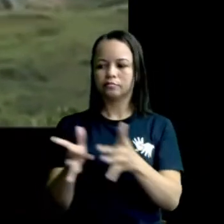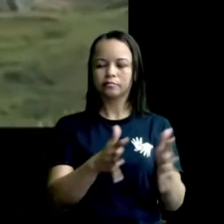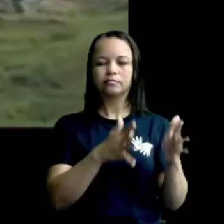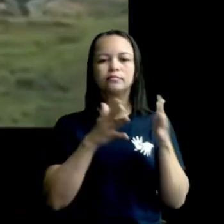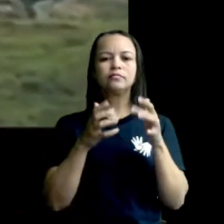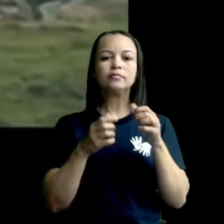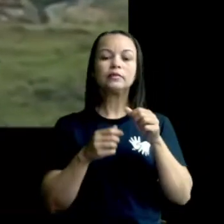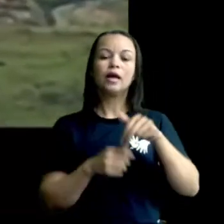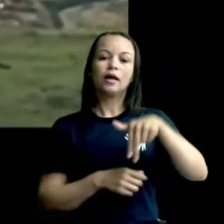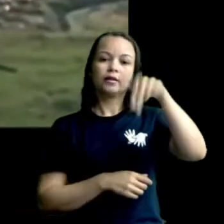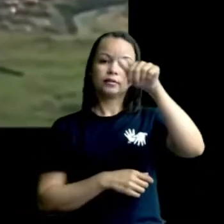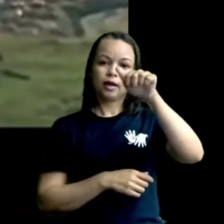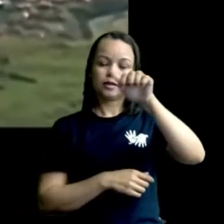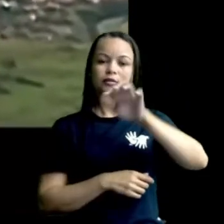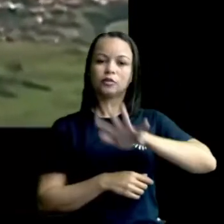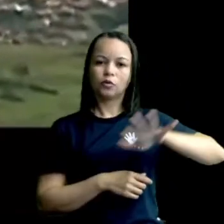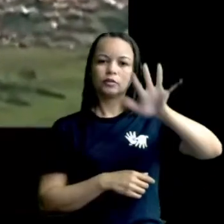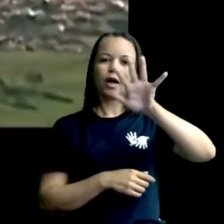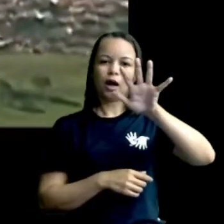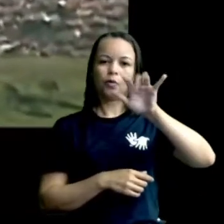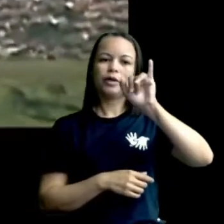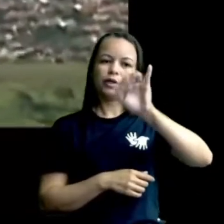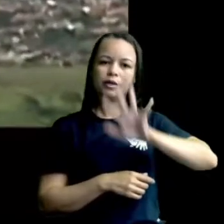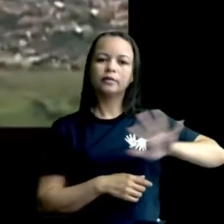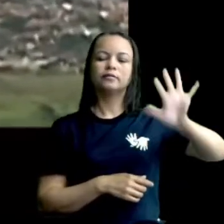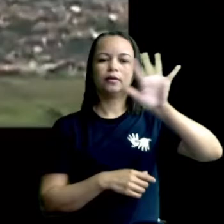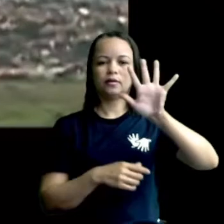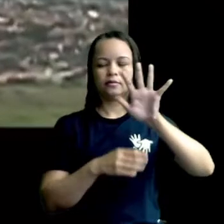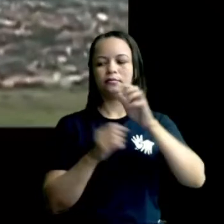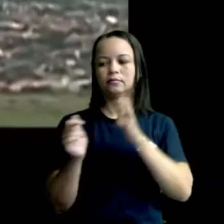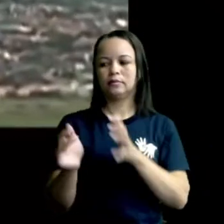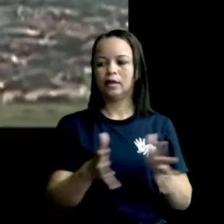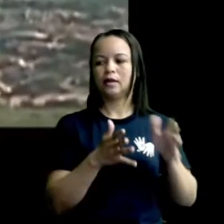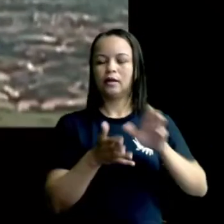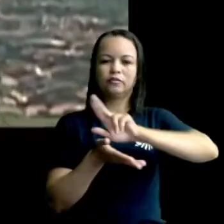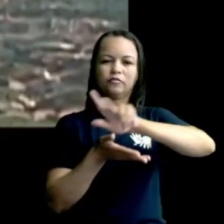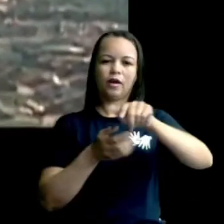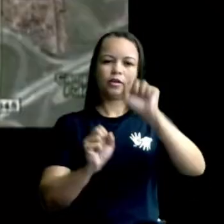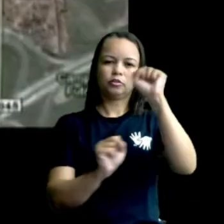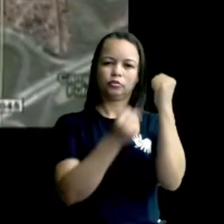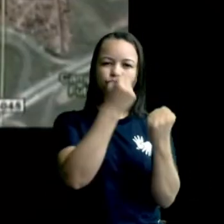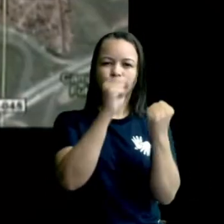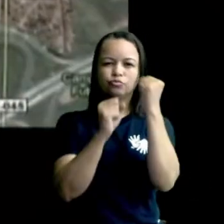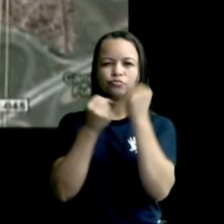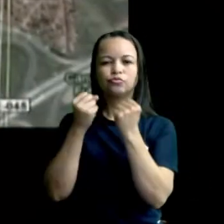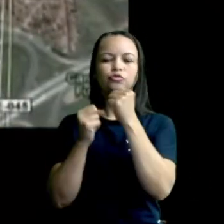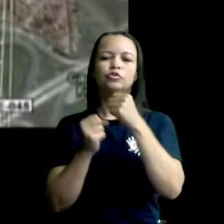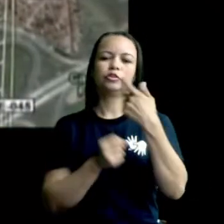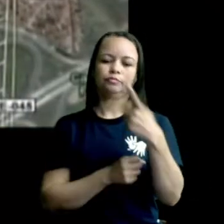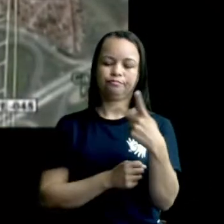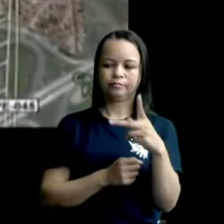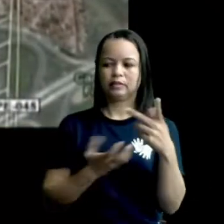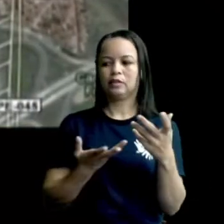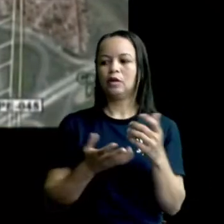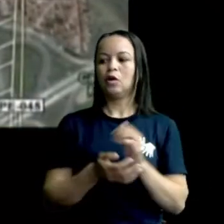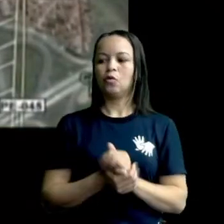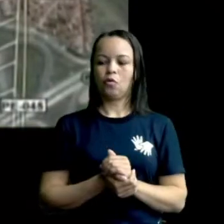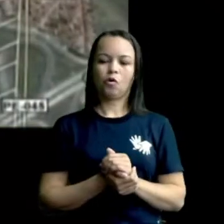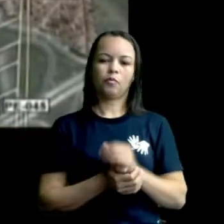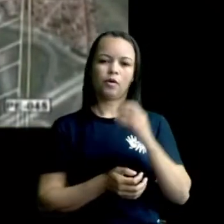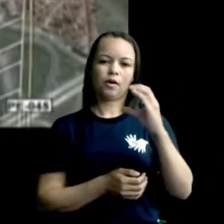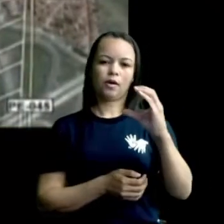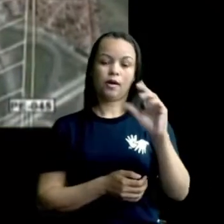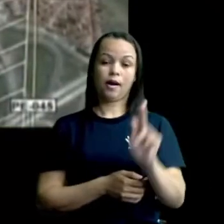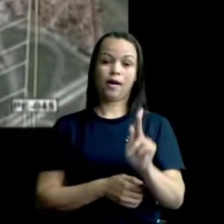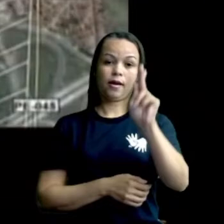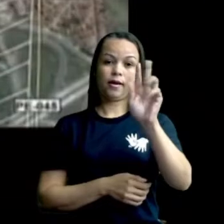investimentos nacionais e internacionais. Grandes indústrias estão se instalando aqui, como a Kraft Foods,